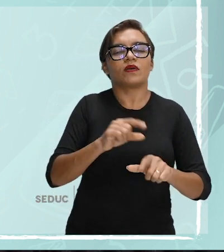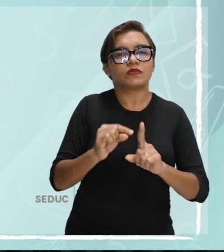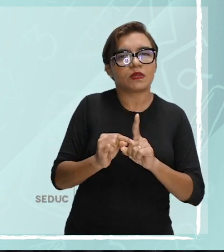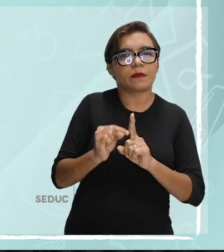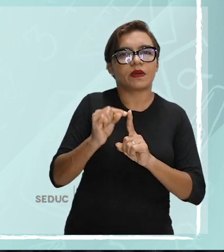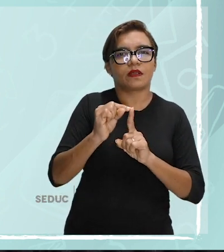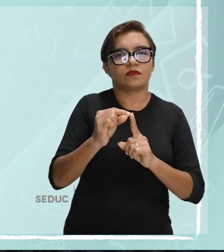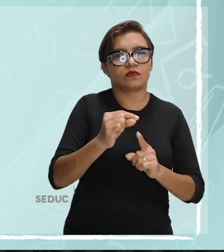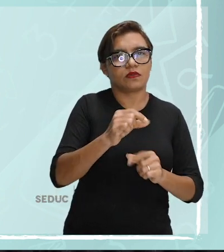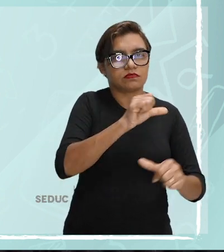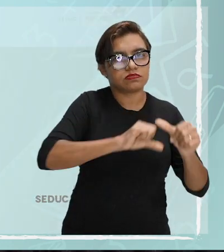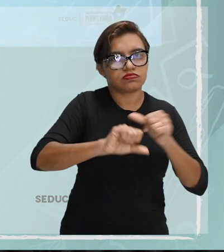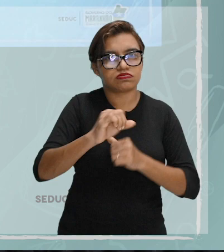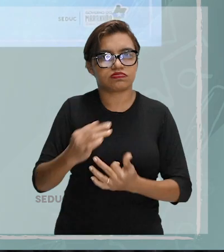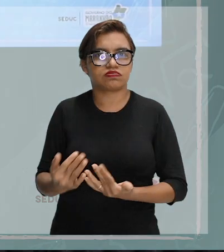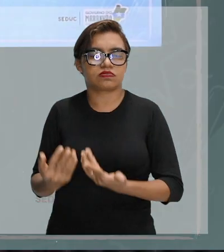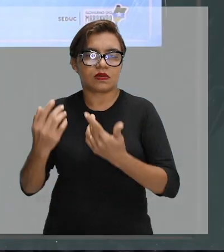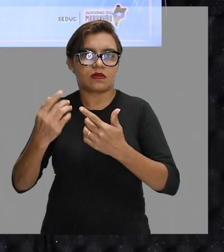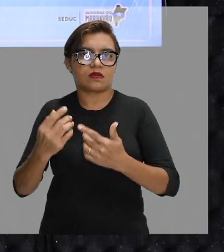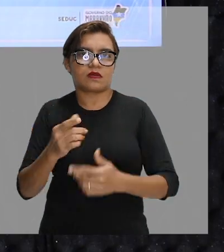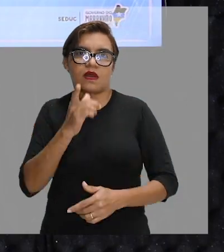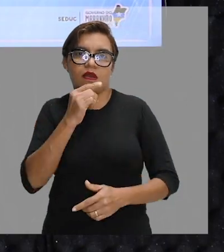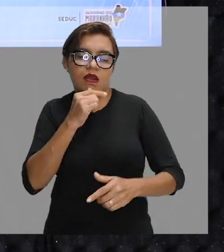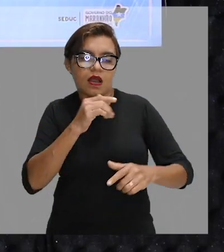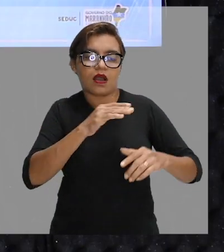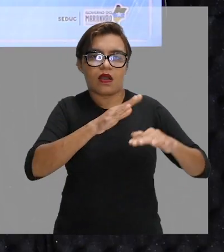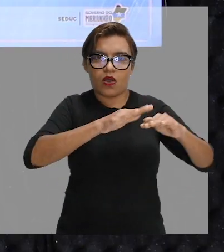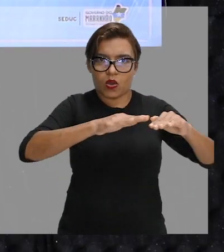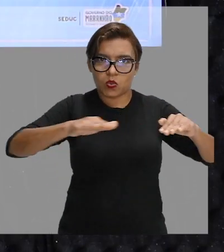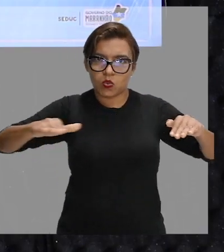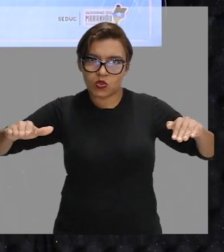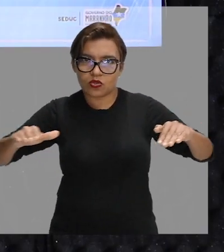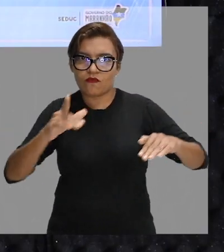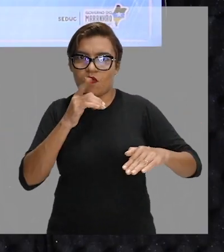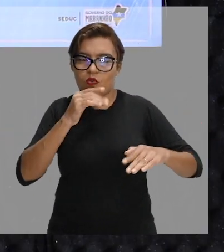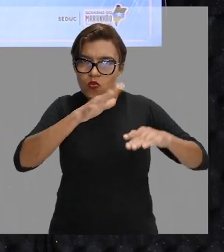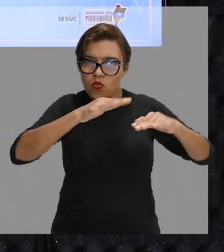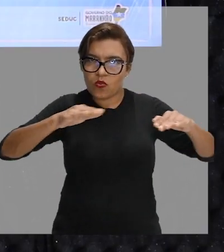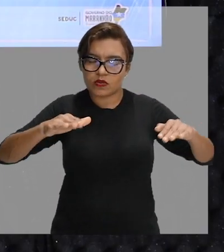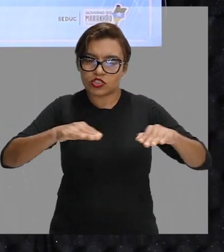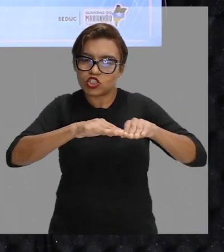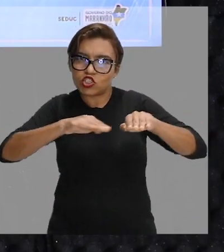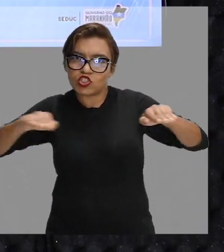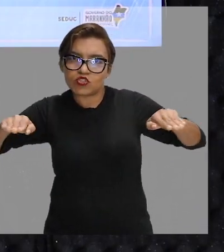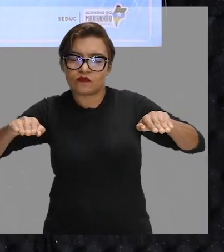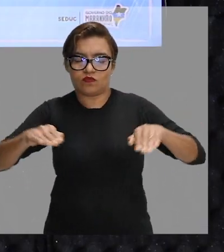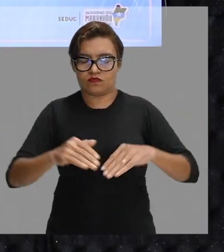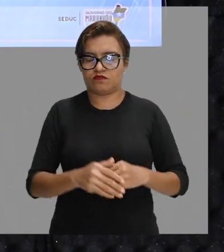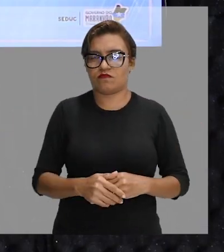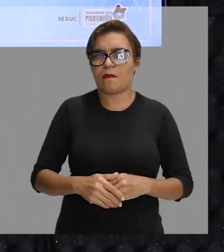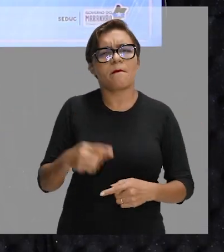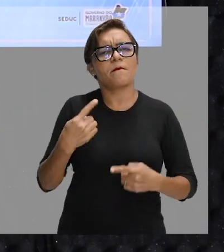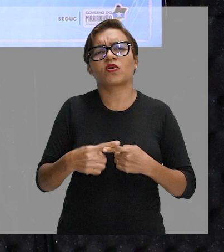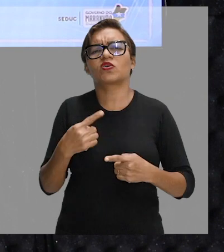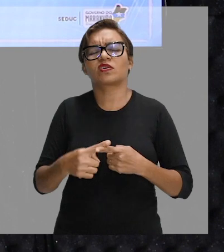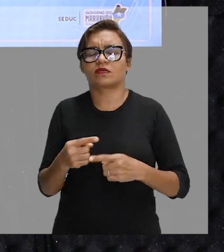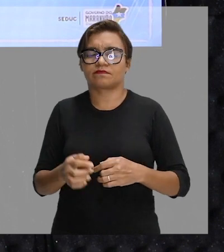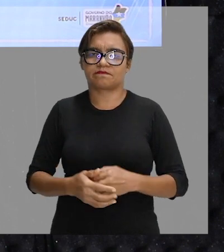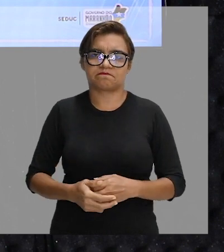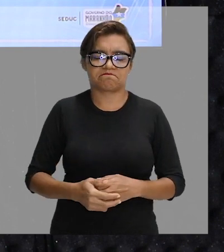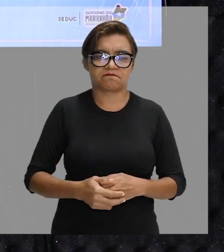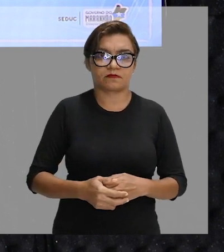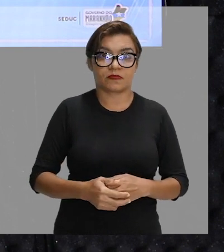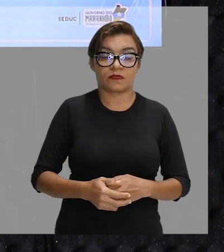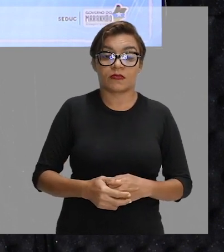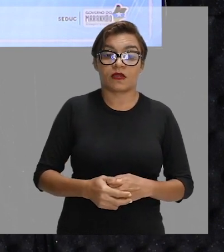temperatura de ebulição ao nível do mar. A solução. Por que ao nível do mar? Porque